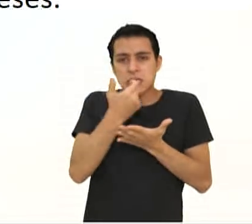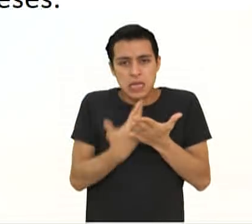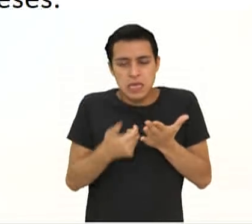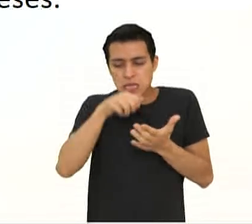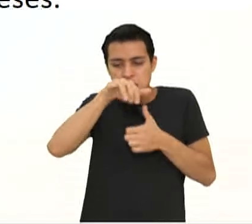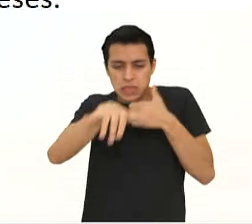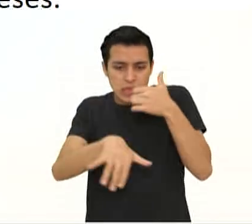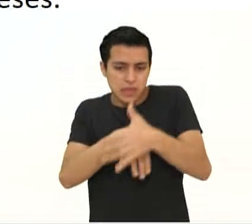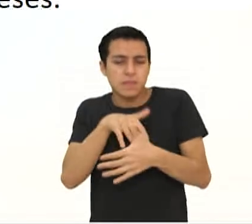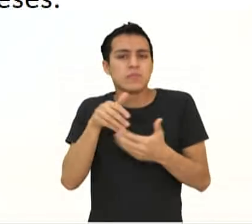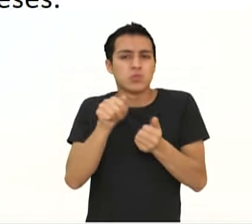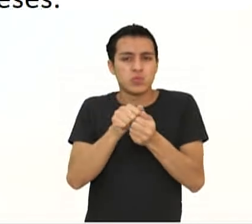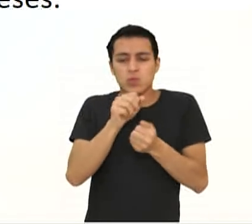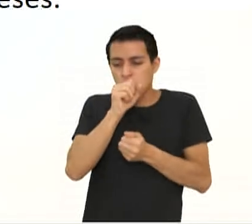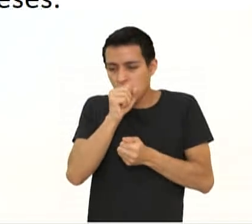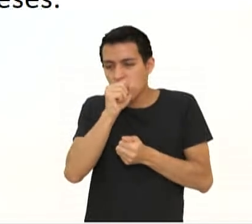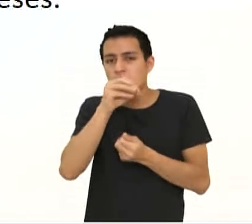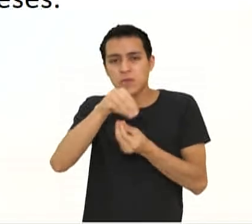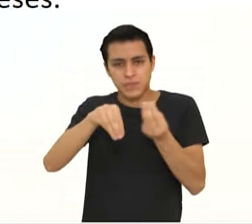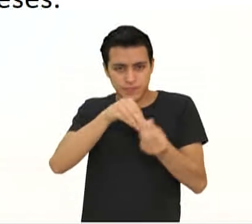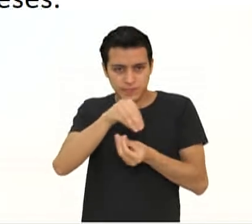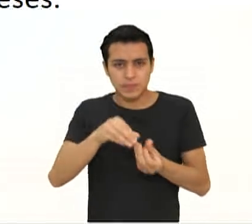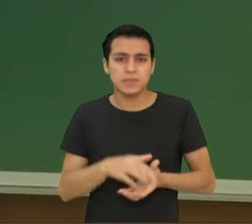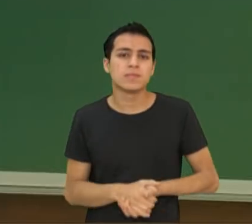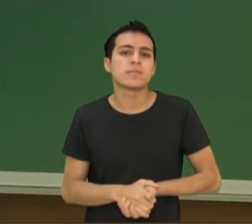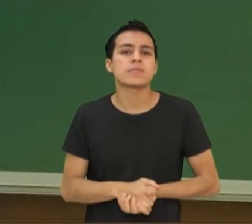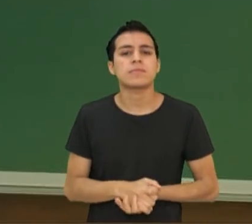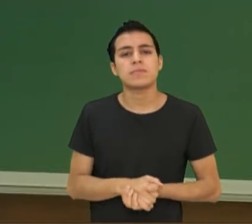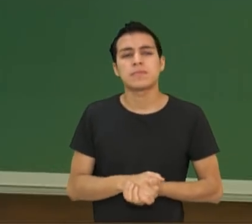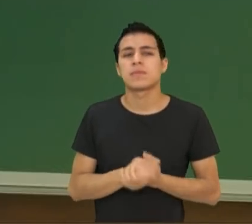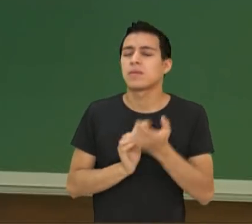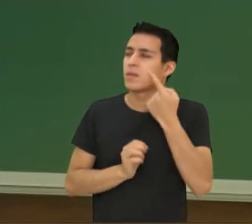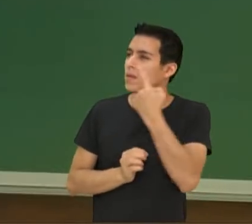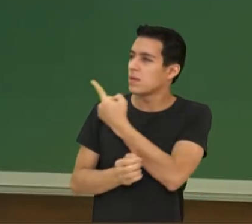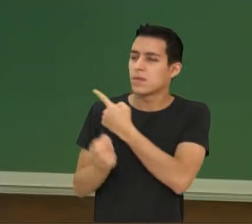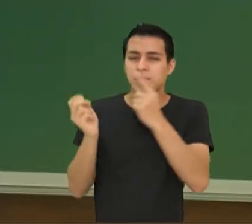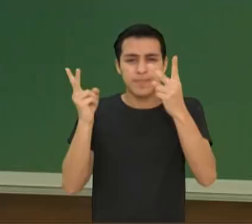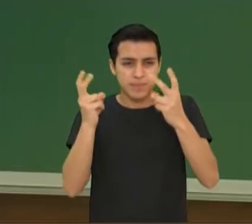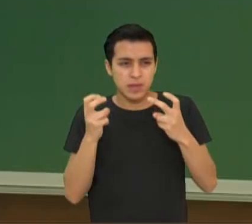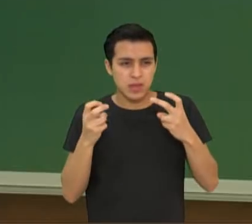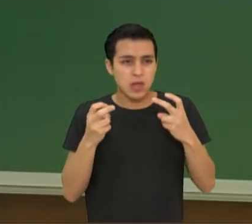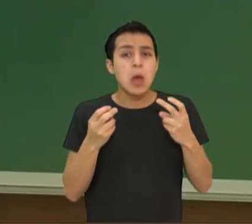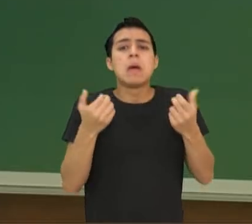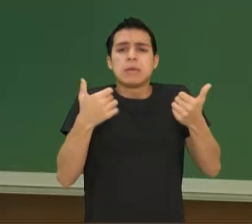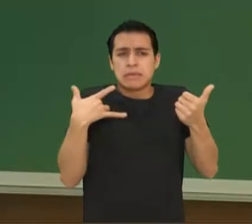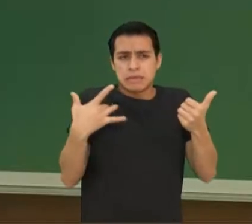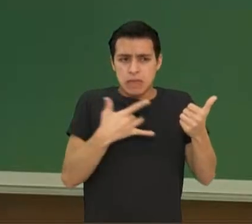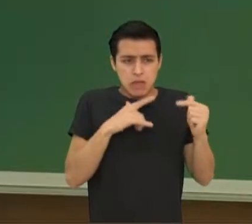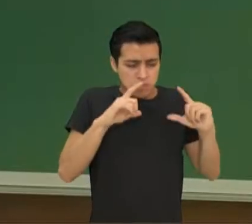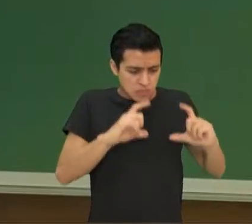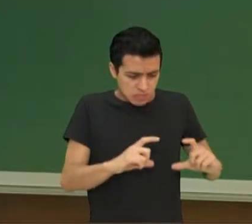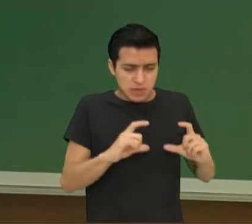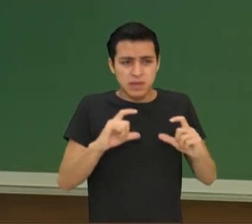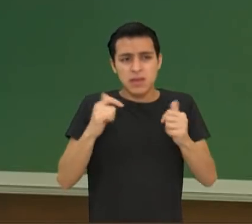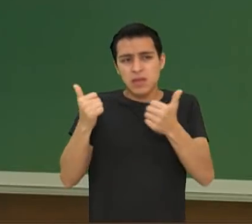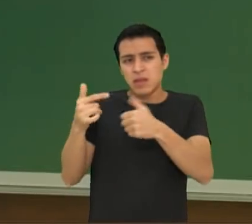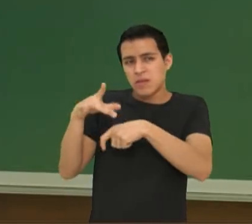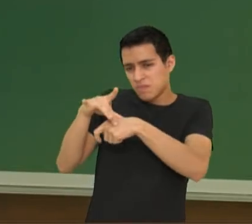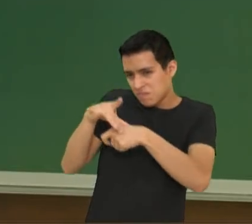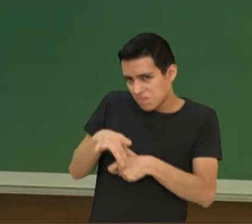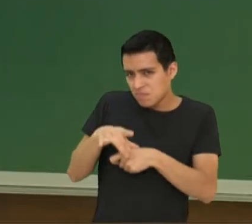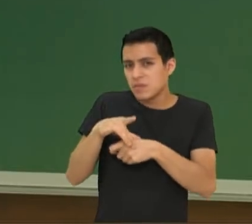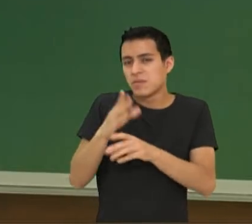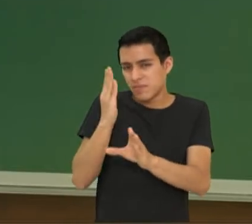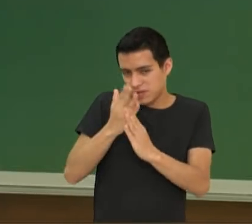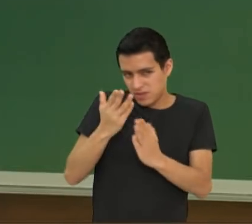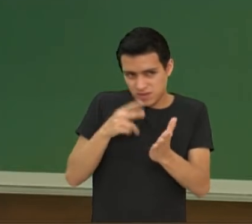esse sangramento acaba sendo eliminado na tosse. Então aqui a gente observa um pulmão sadio, um pulmão com uma infecção